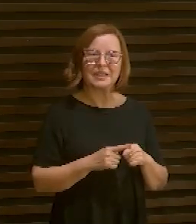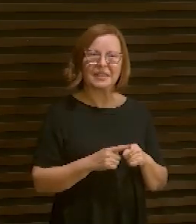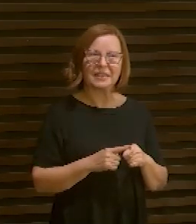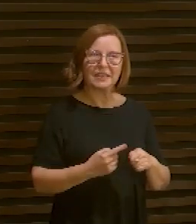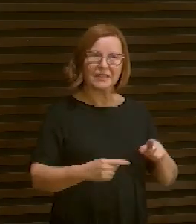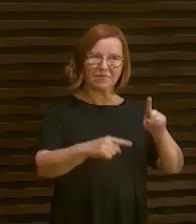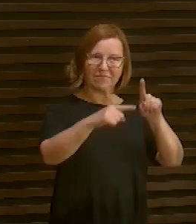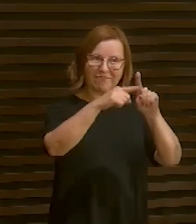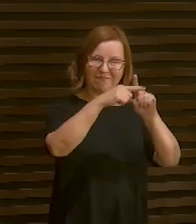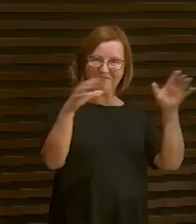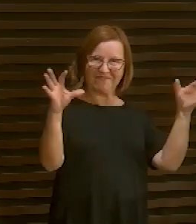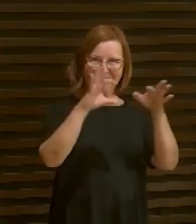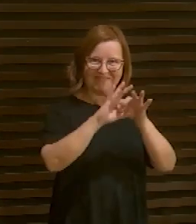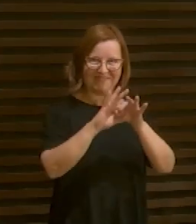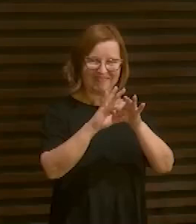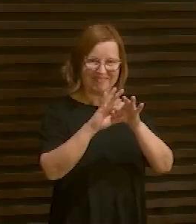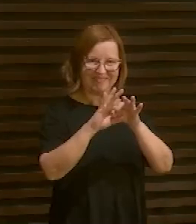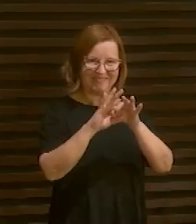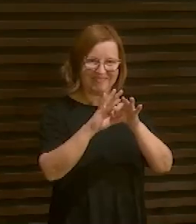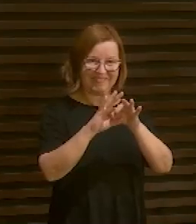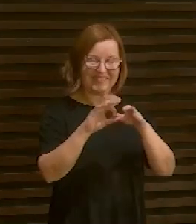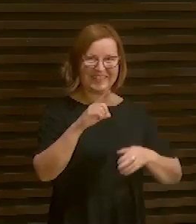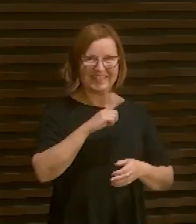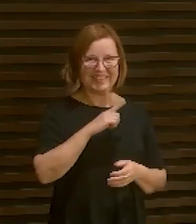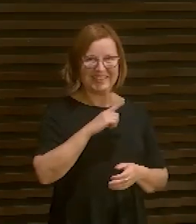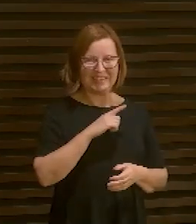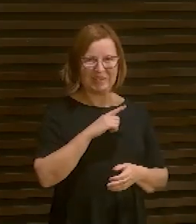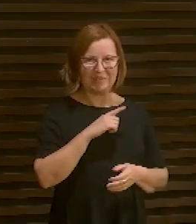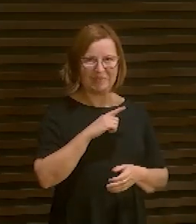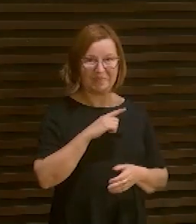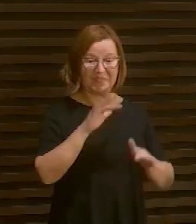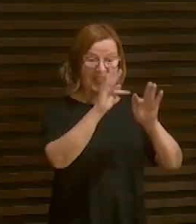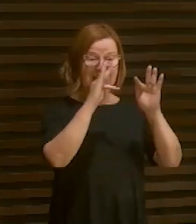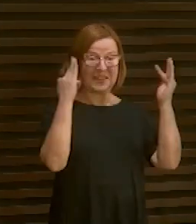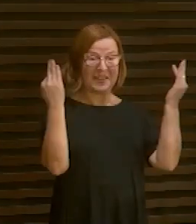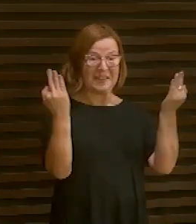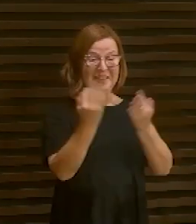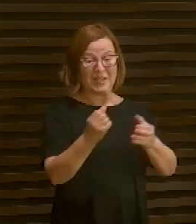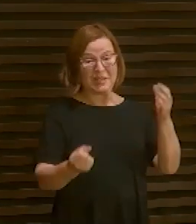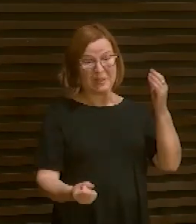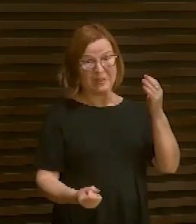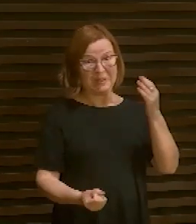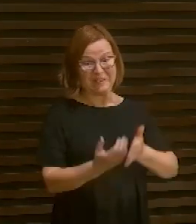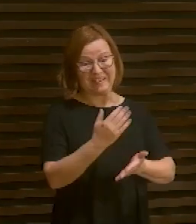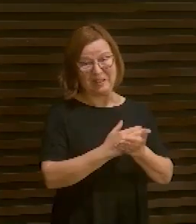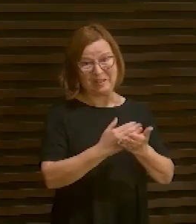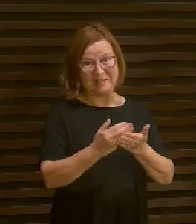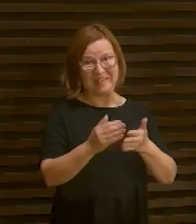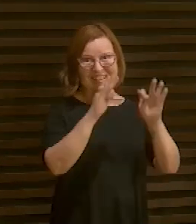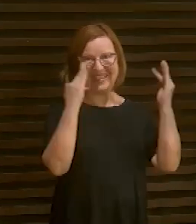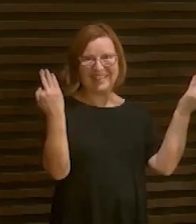pacote de união é que houve a família, o surgimento da família de